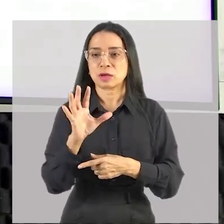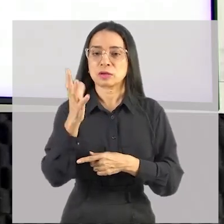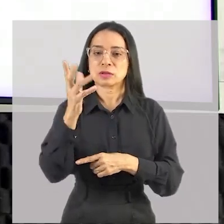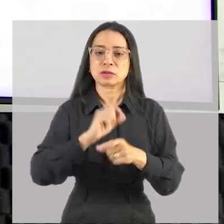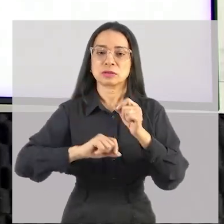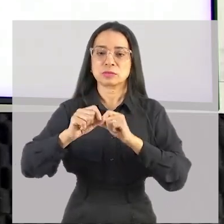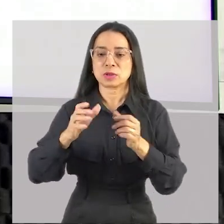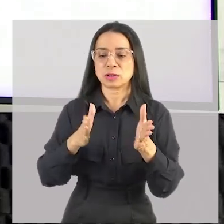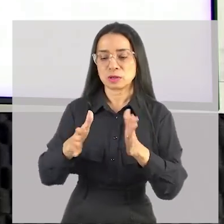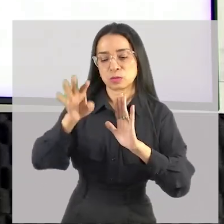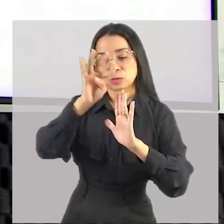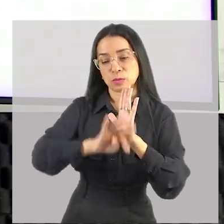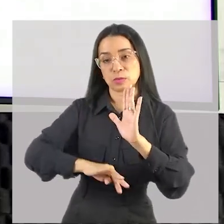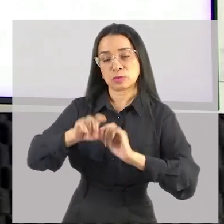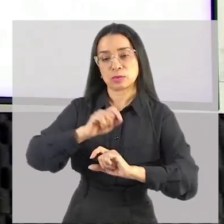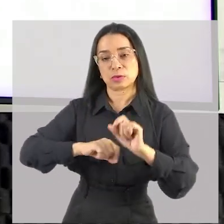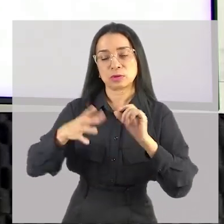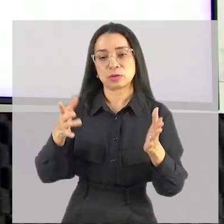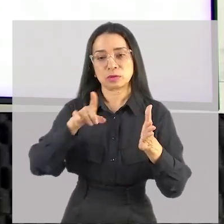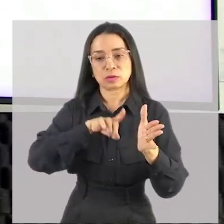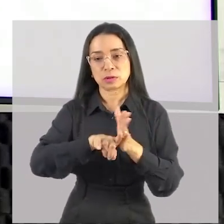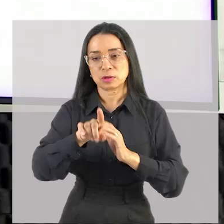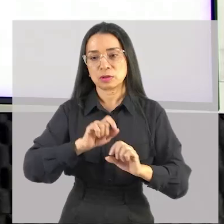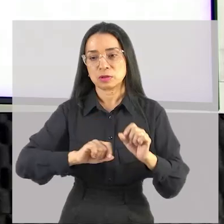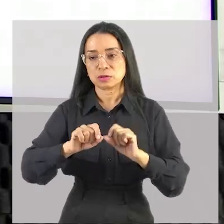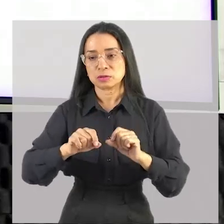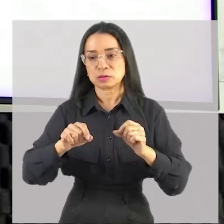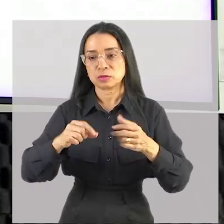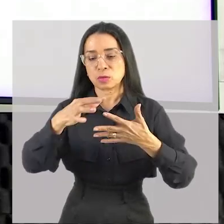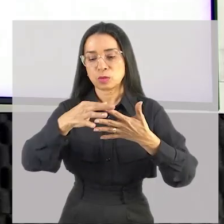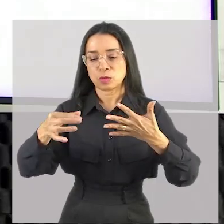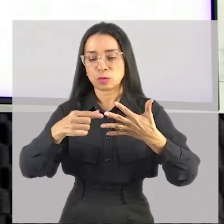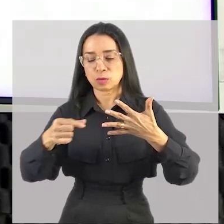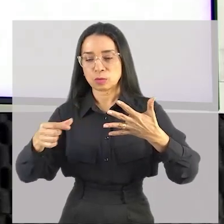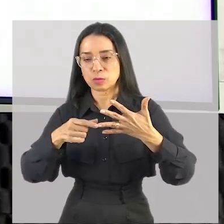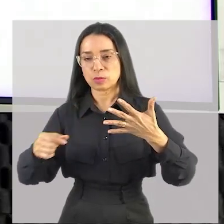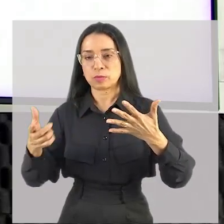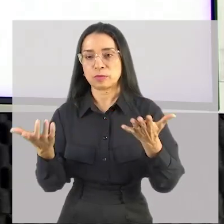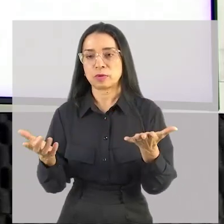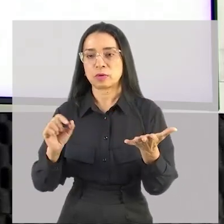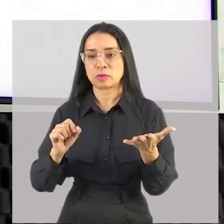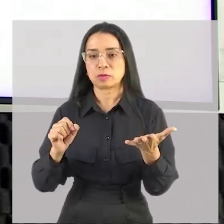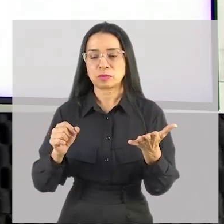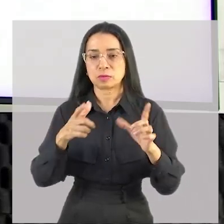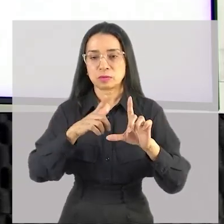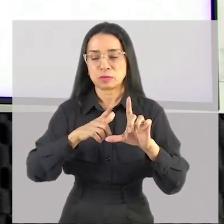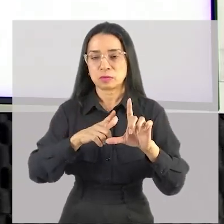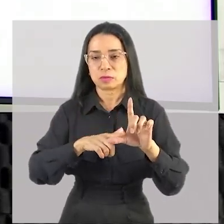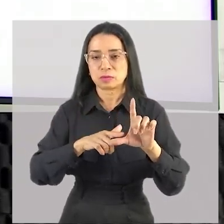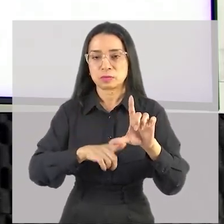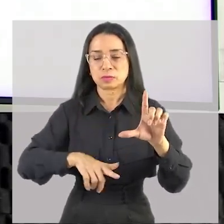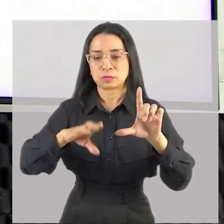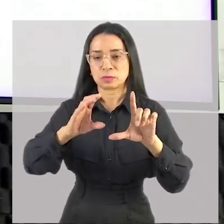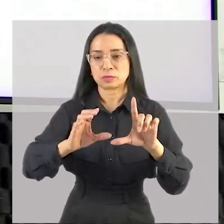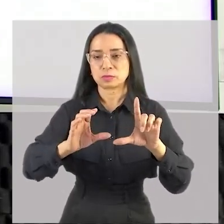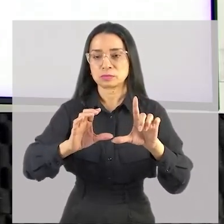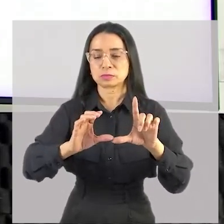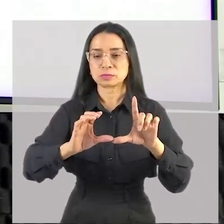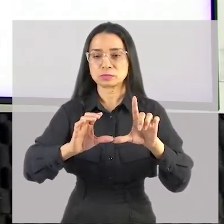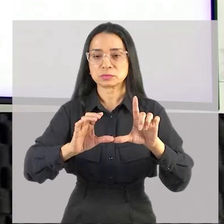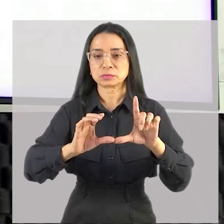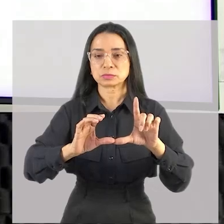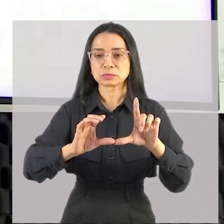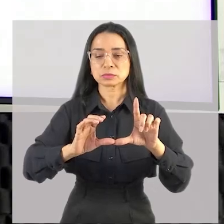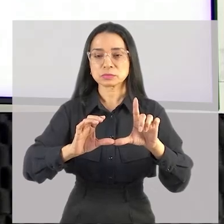situações paralelas, né, textos, questão ali dos versos, favorecendo a fluidez da estrutura sintática de uma